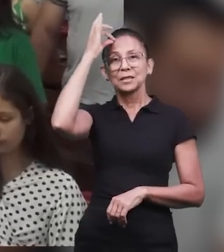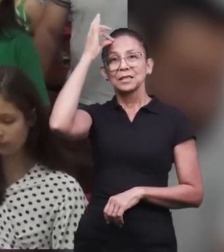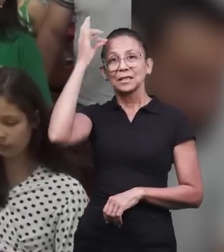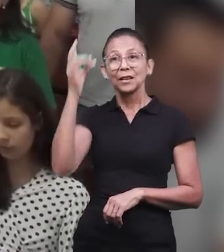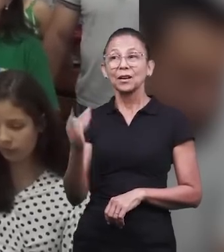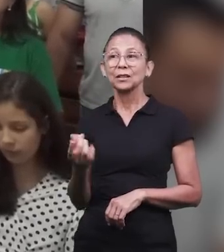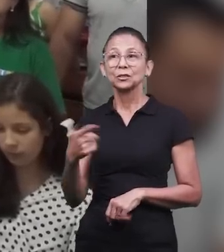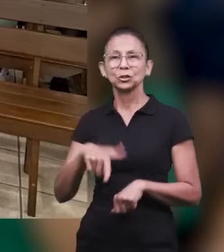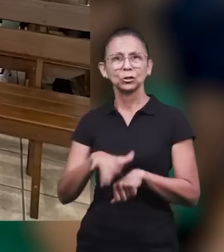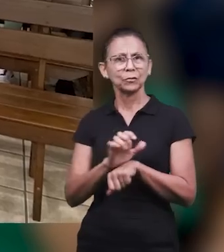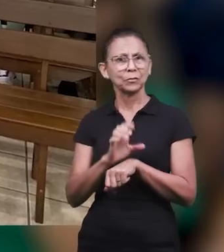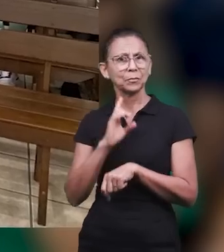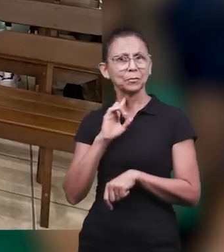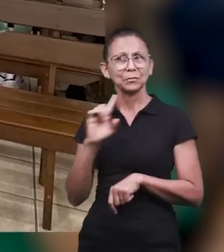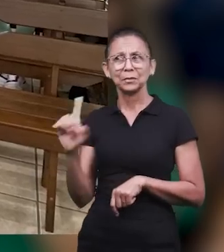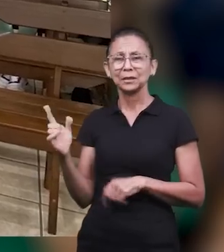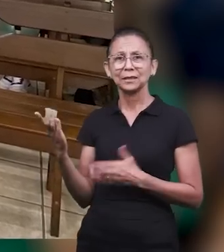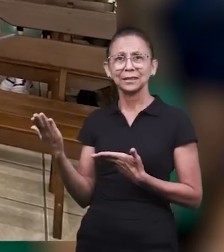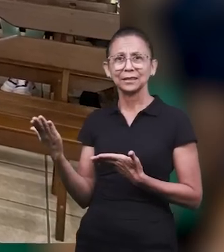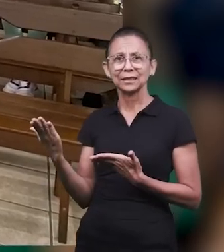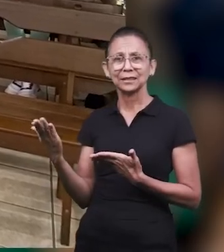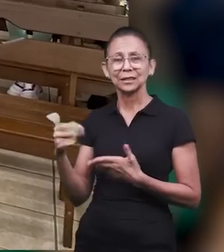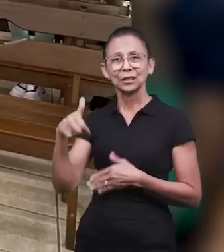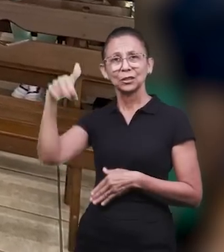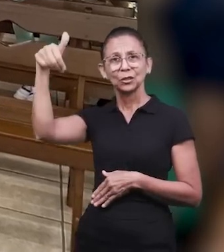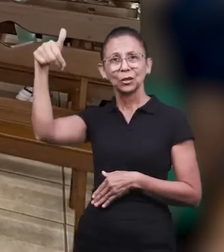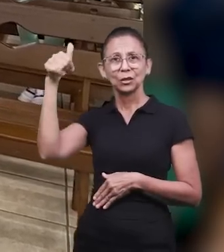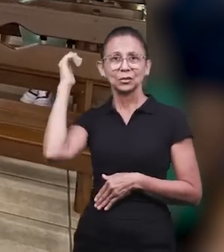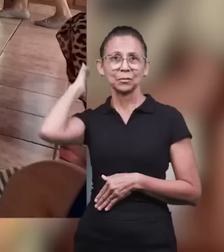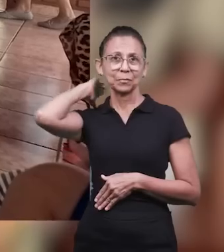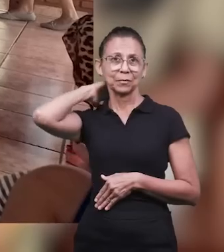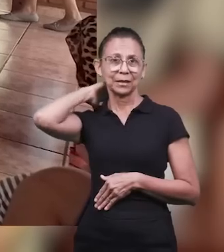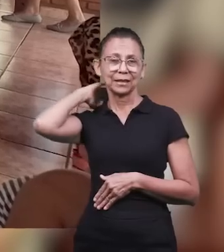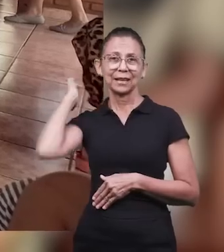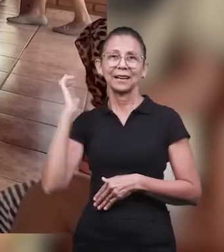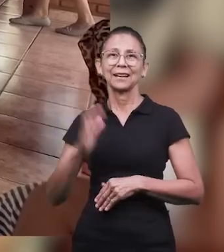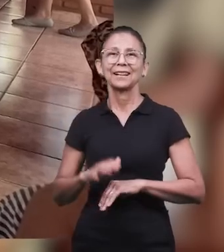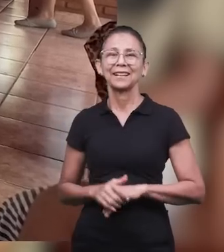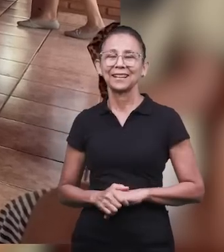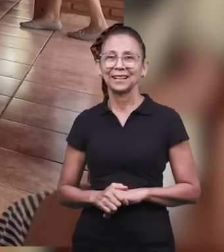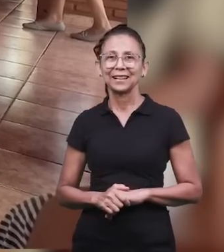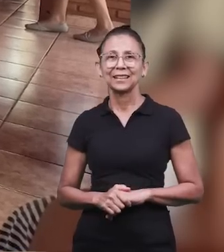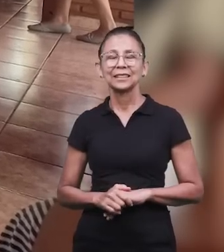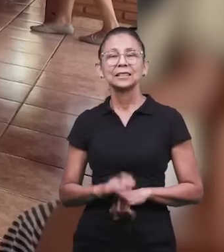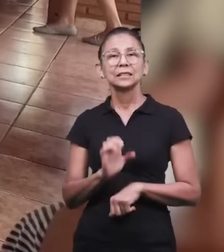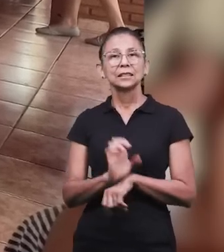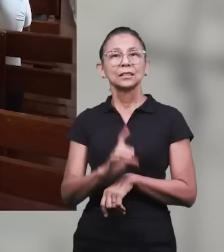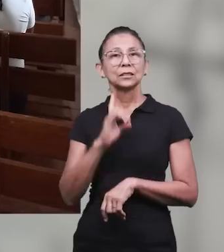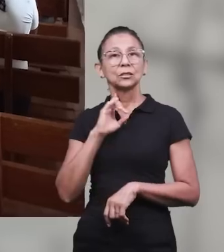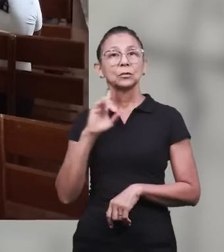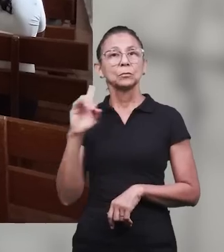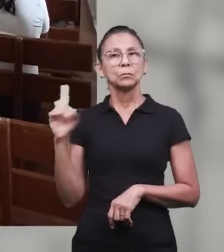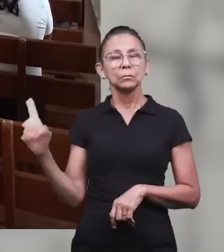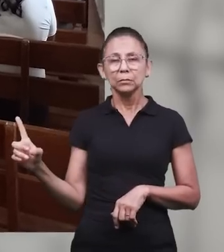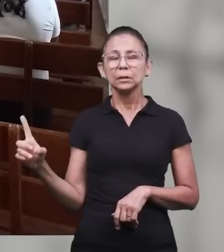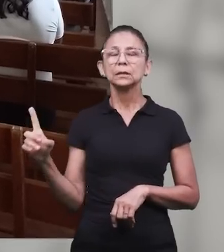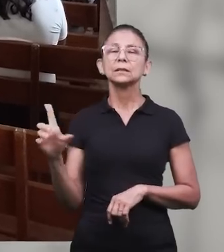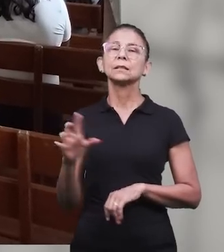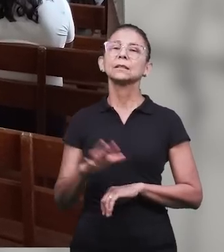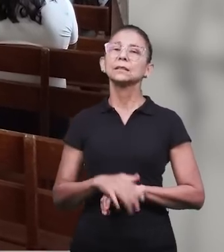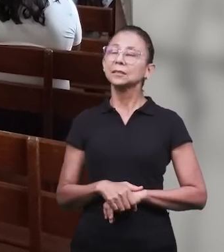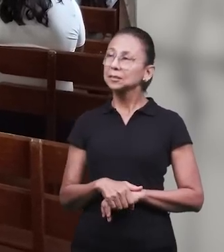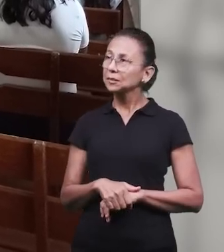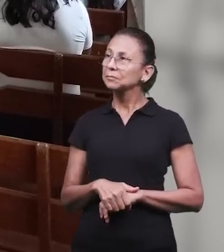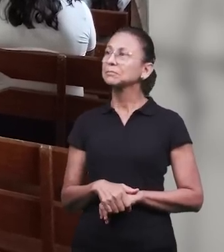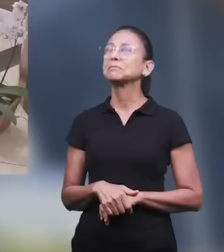Palmeiras, Minas Gerais, na região Pará Norte, no Pará, em Passos de Minas, Minas Gerais, em Vargem